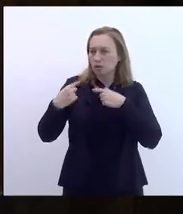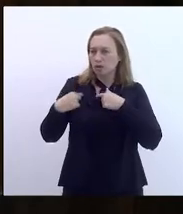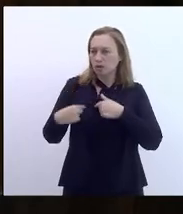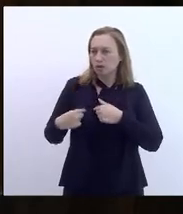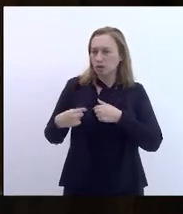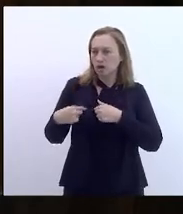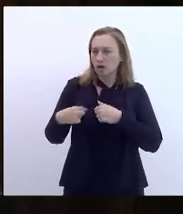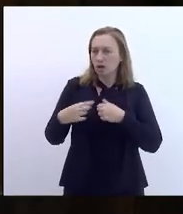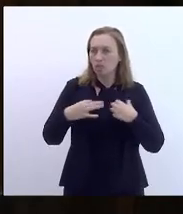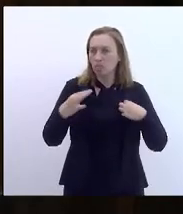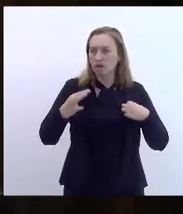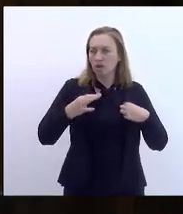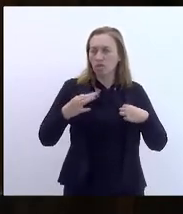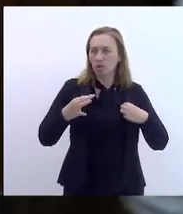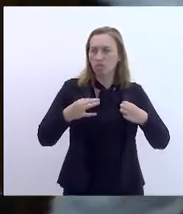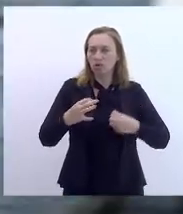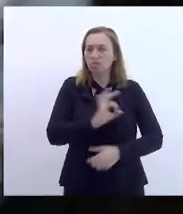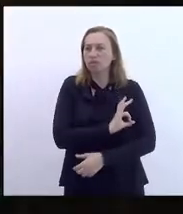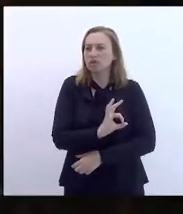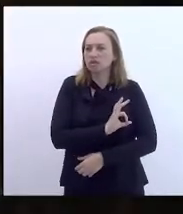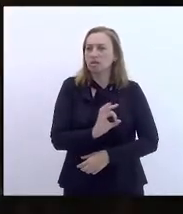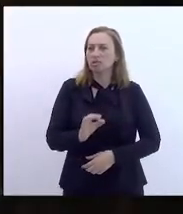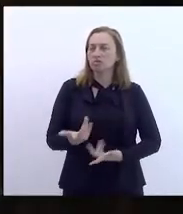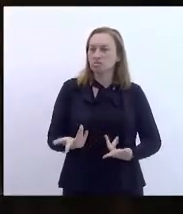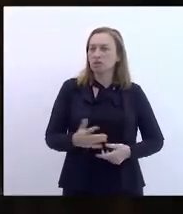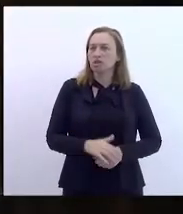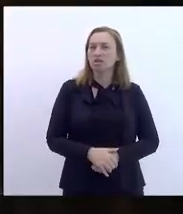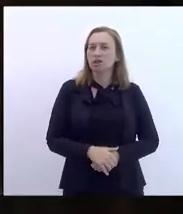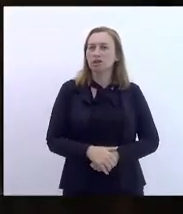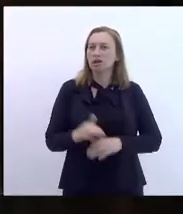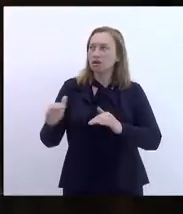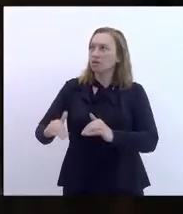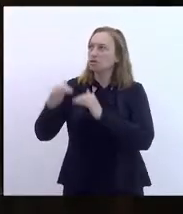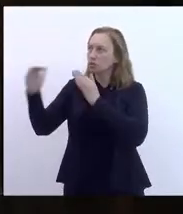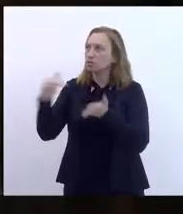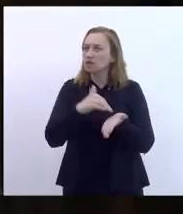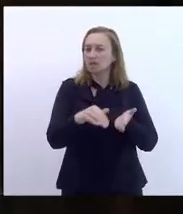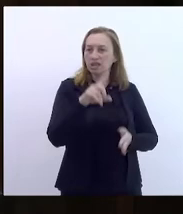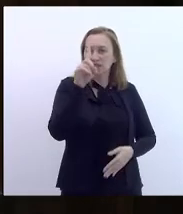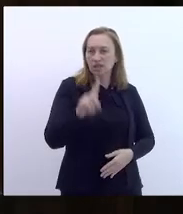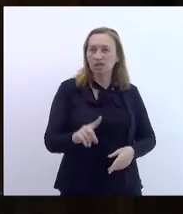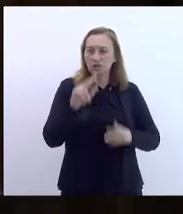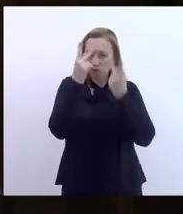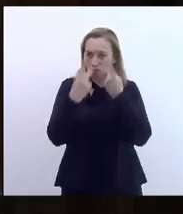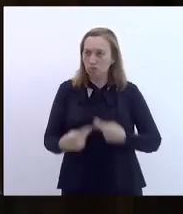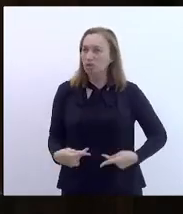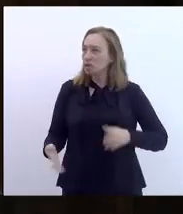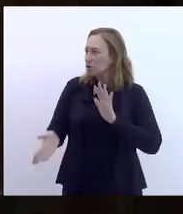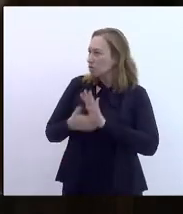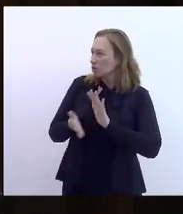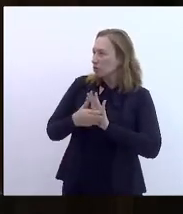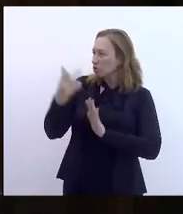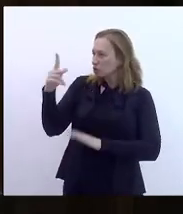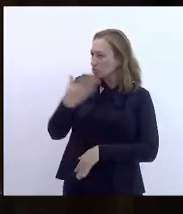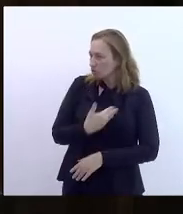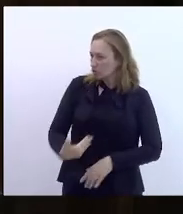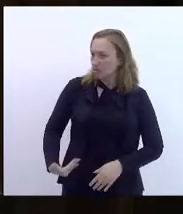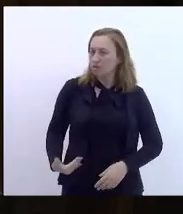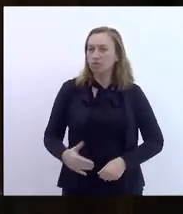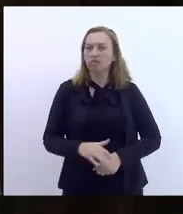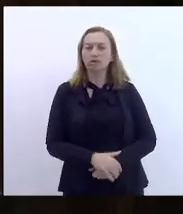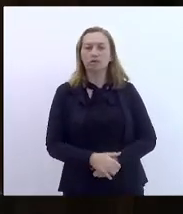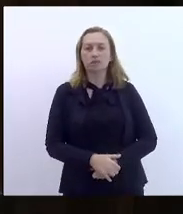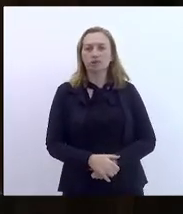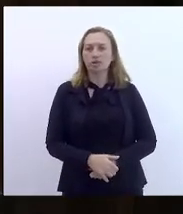não adianta é até bom aqui a subsecretária de direitos humanos daqui que procurou ao seu governo